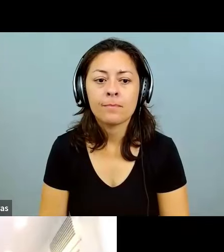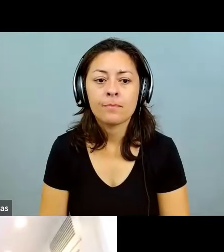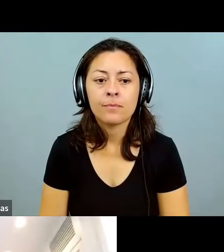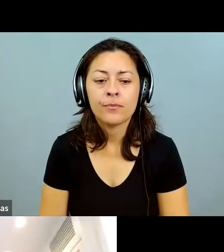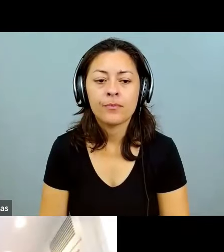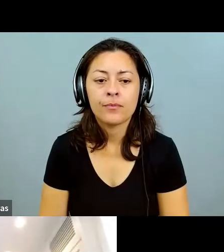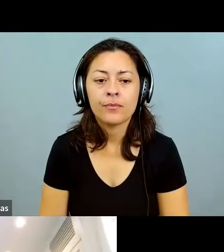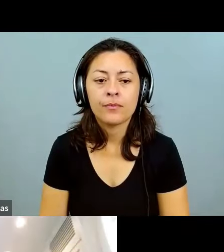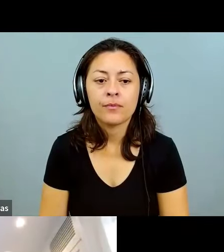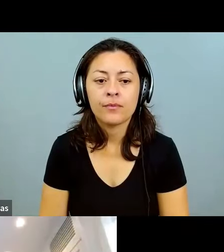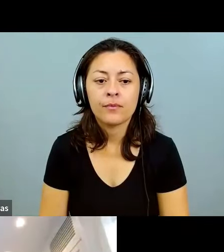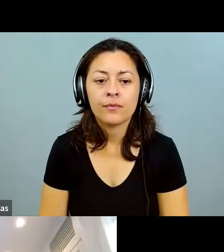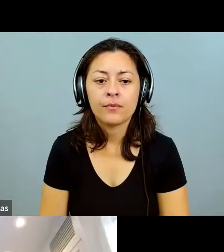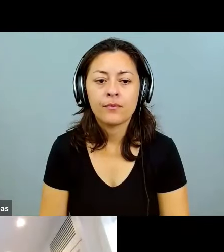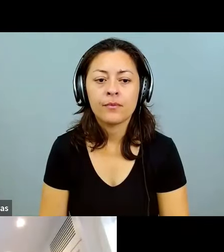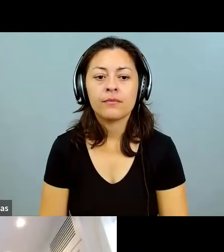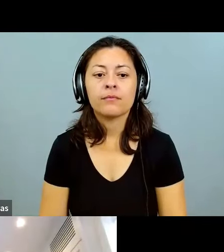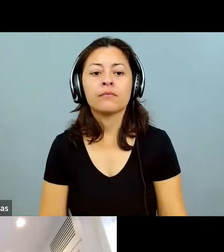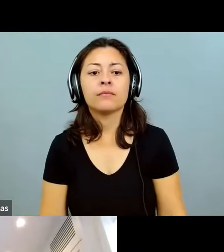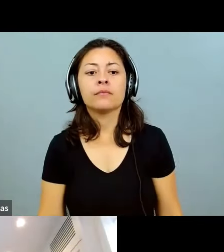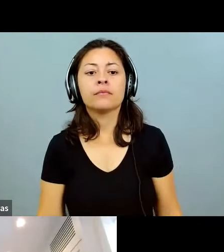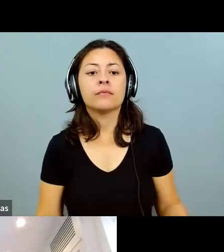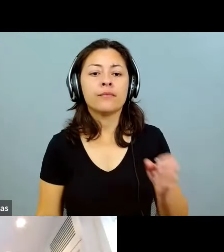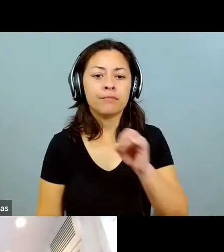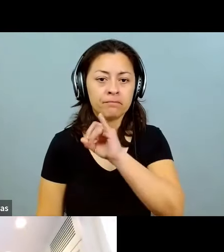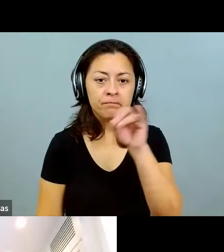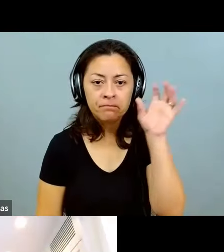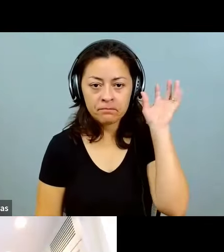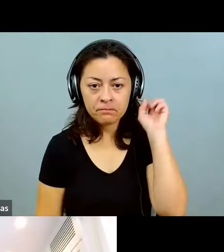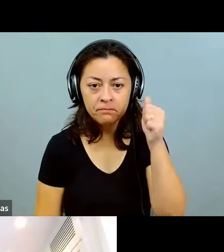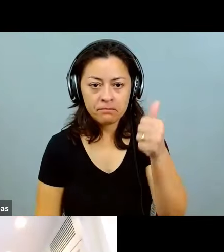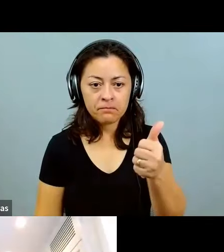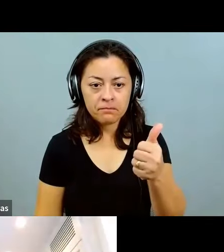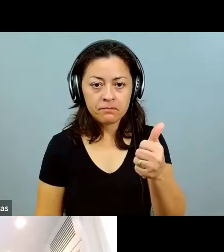pergunta Oi pessoal consegue me